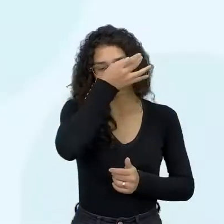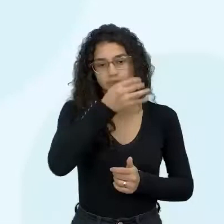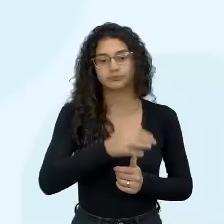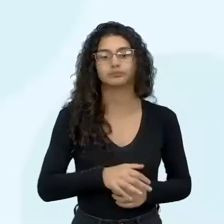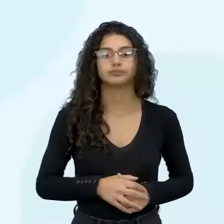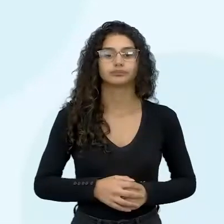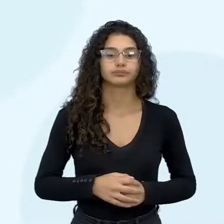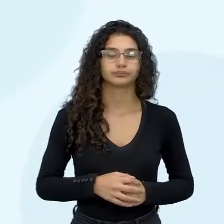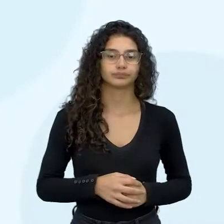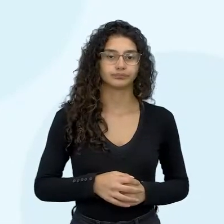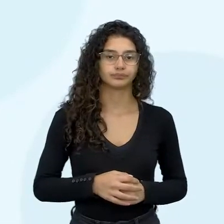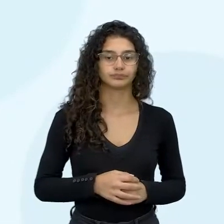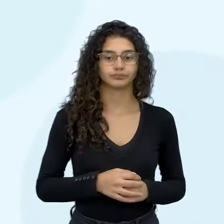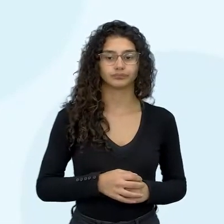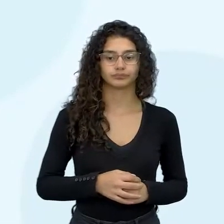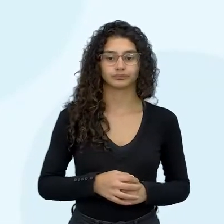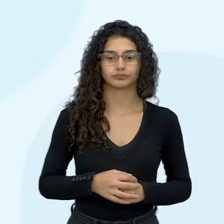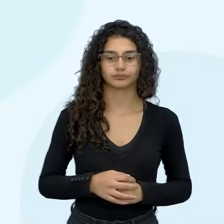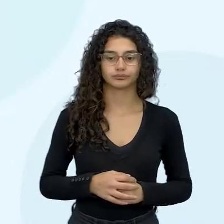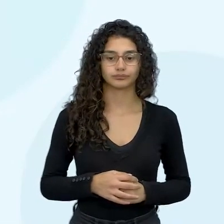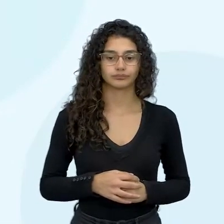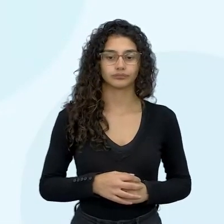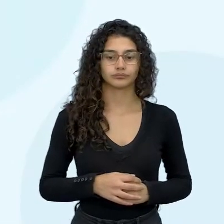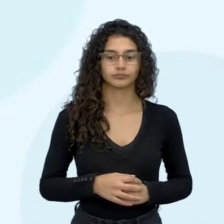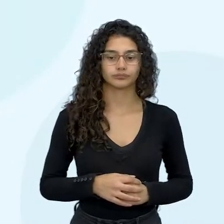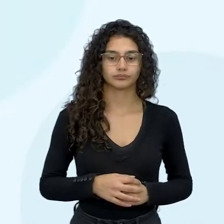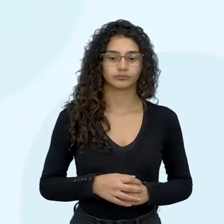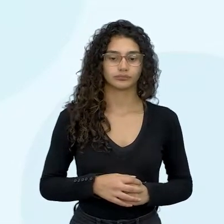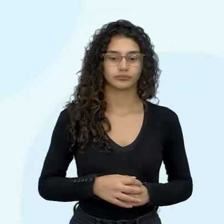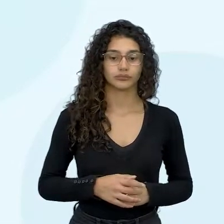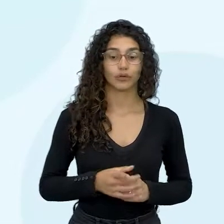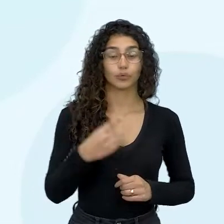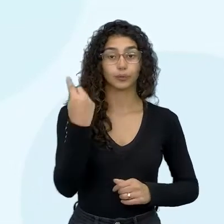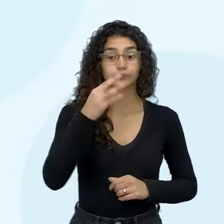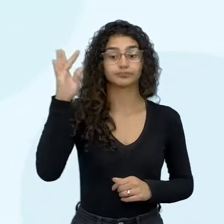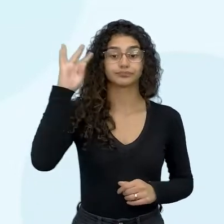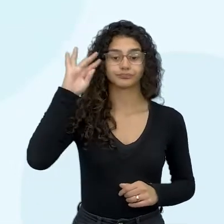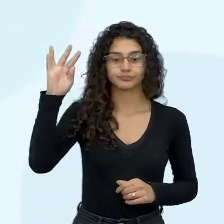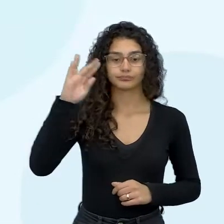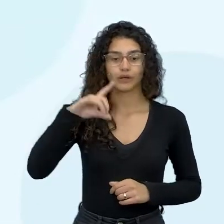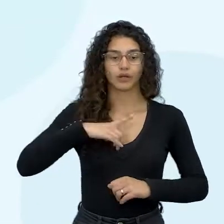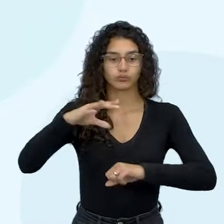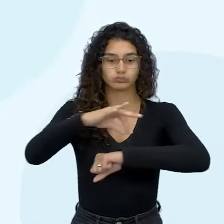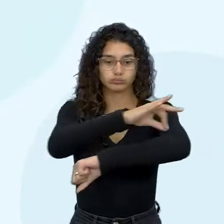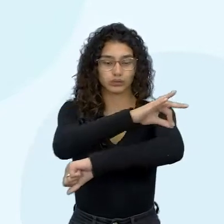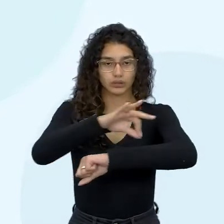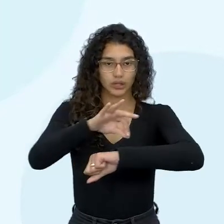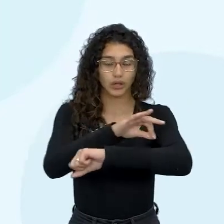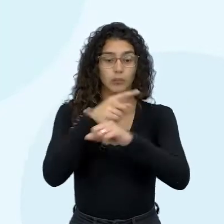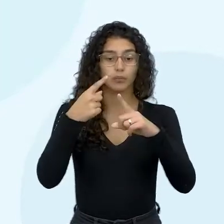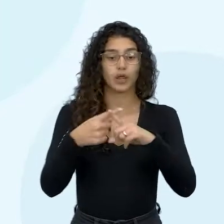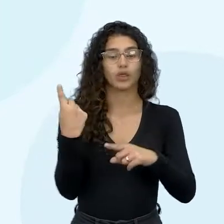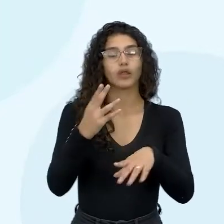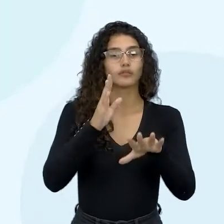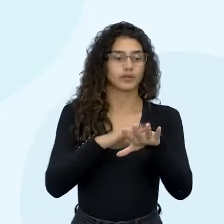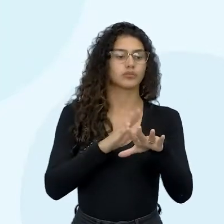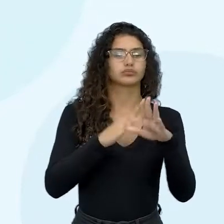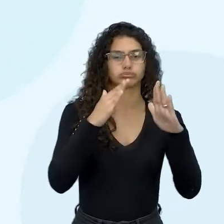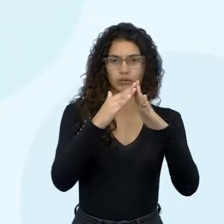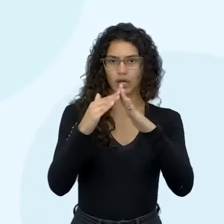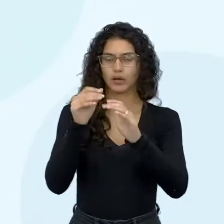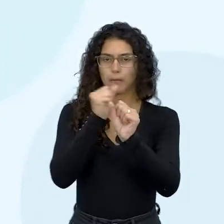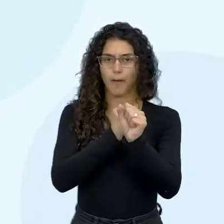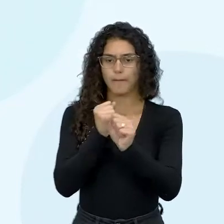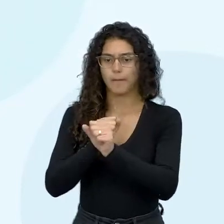Então, ó, como eu já havia falado anteriormente, né? A gente está se imaginando no lugar de arquiteto ou engenheiro porque a gente construiu uma casa,